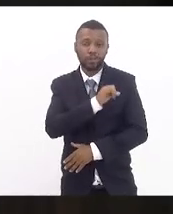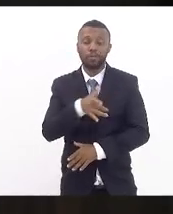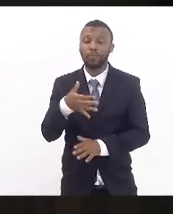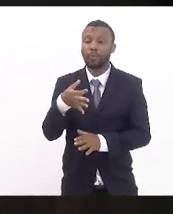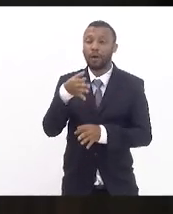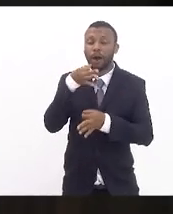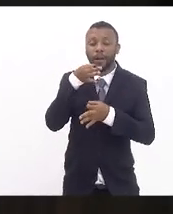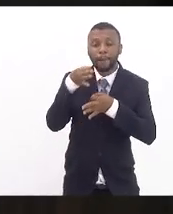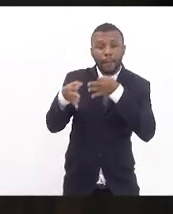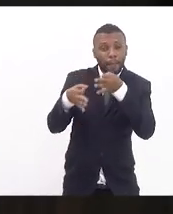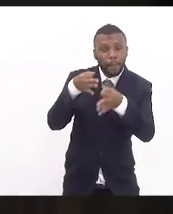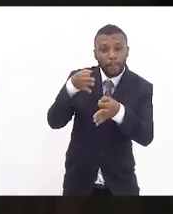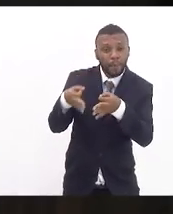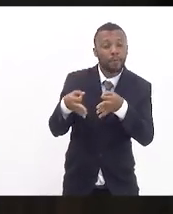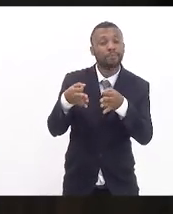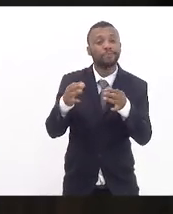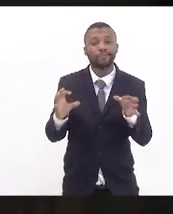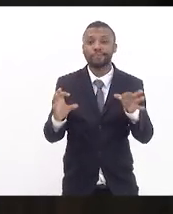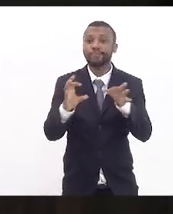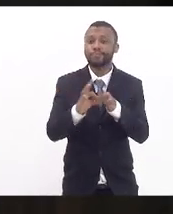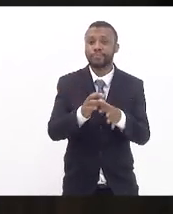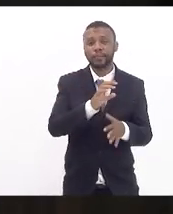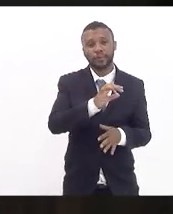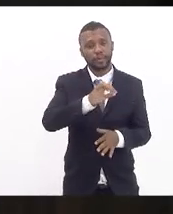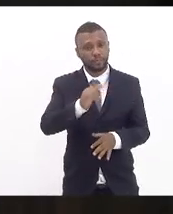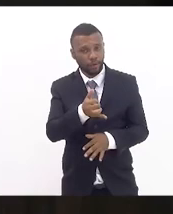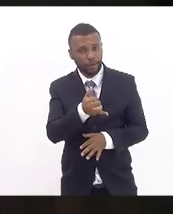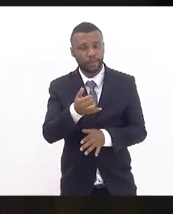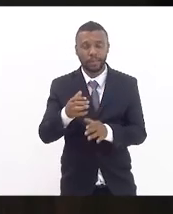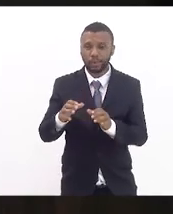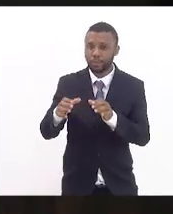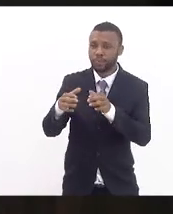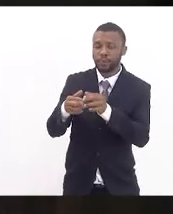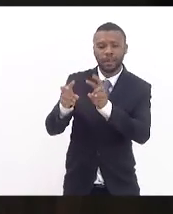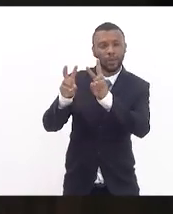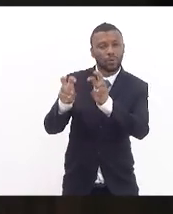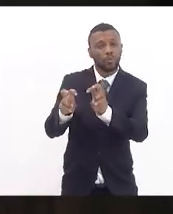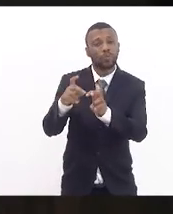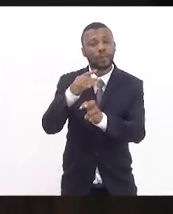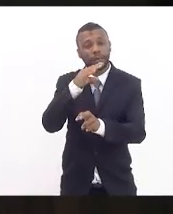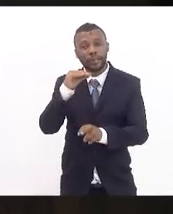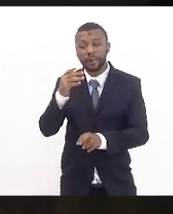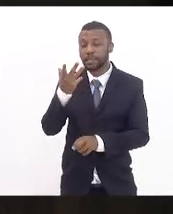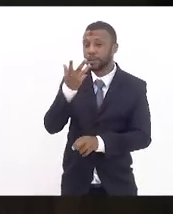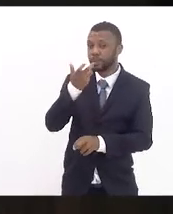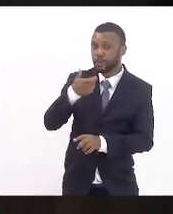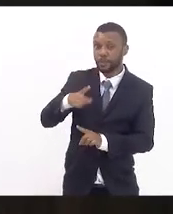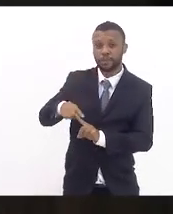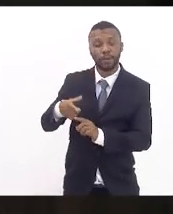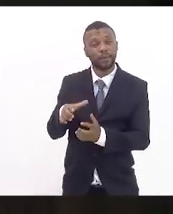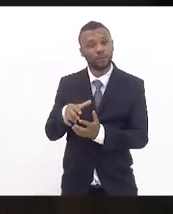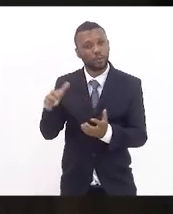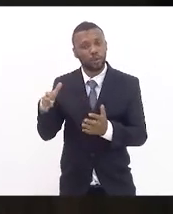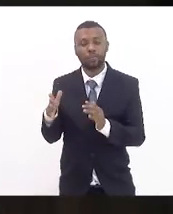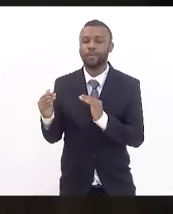Constituição e Justiça pela condicionalidade de assunto da criança e do adolescente e do idoso, favorável. De saúde, favorável com